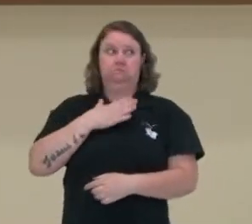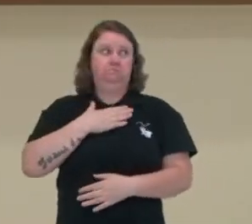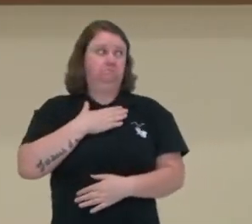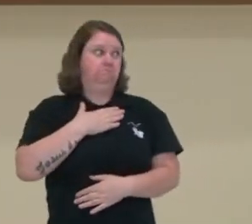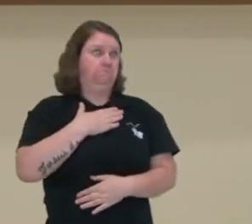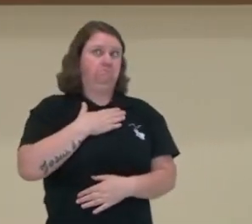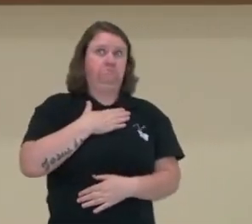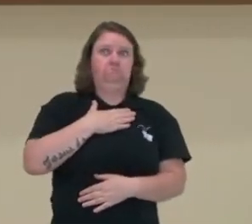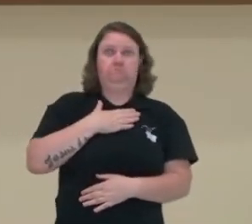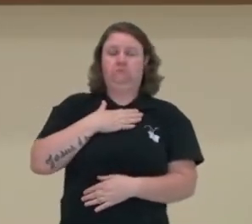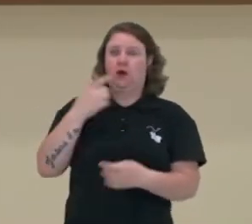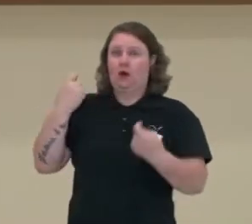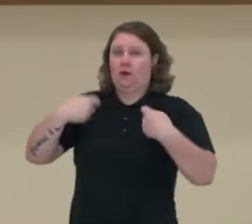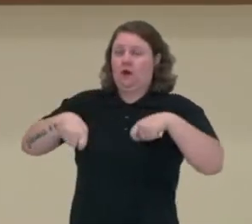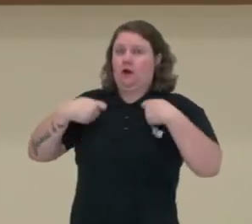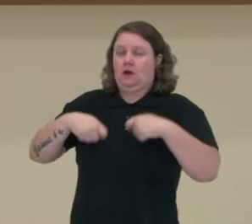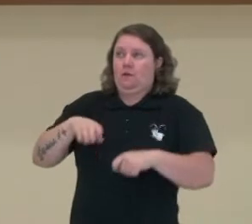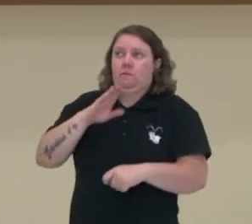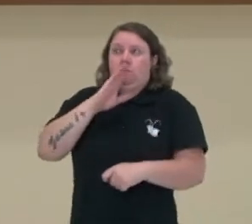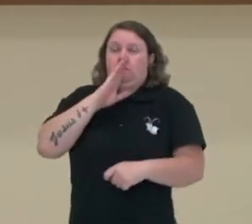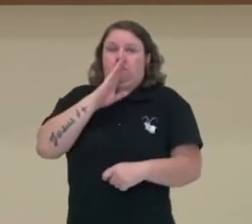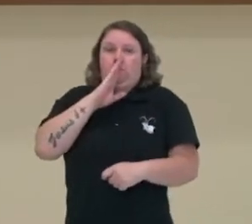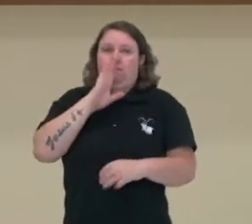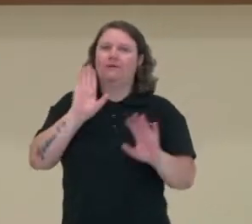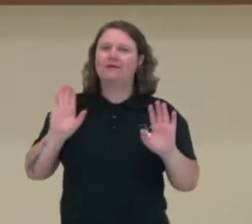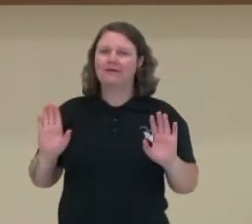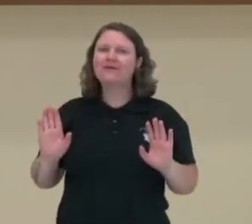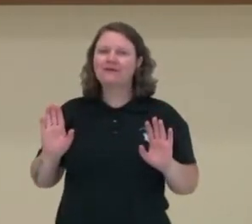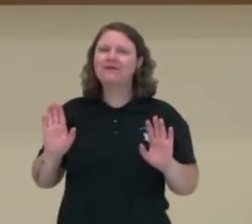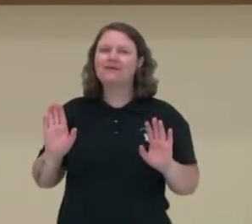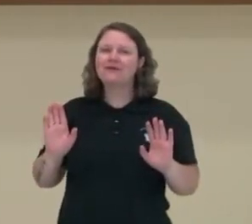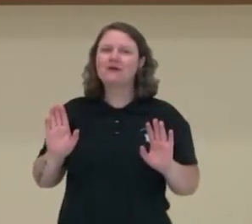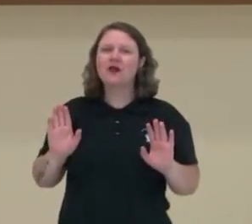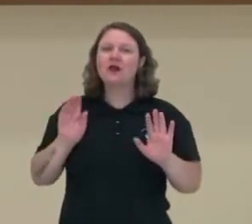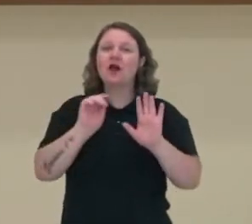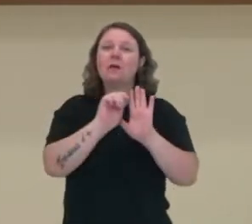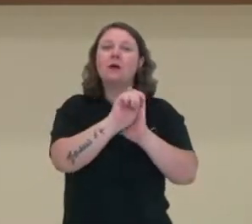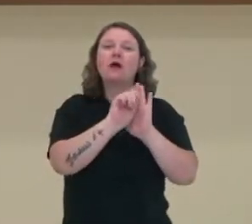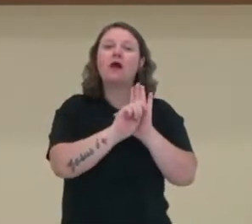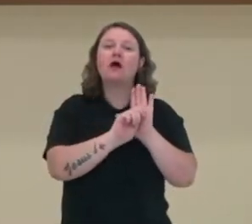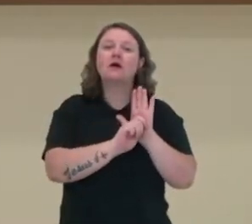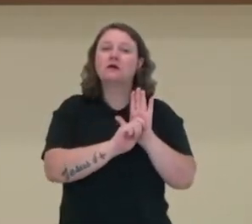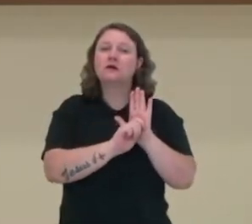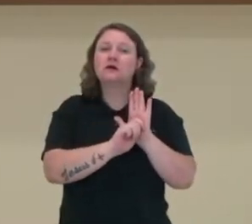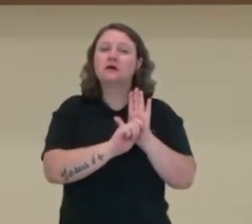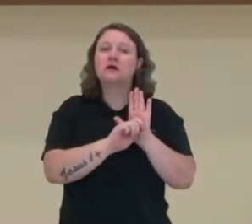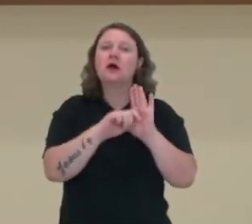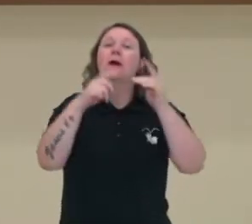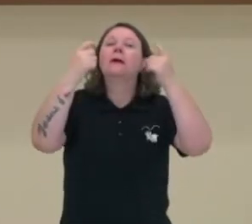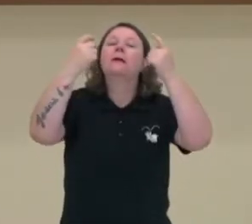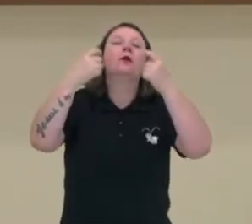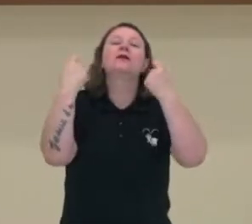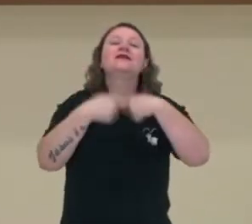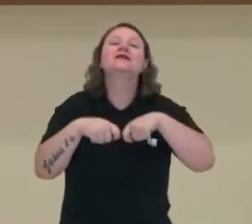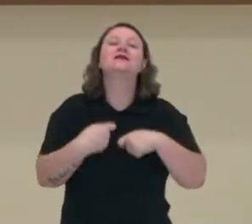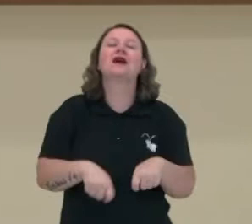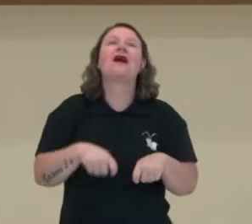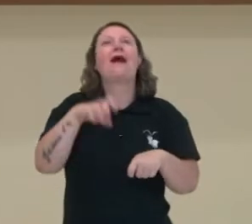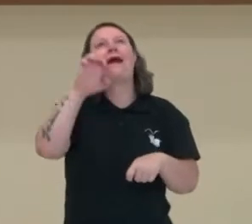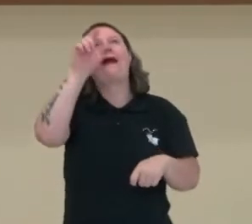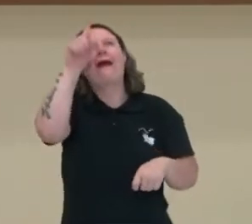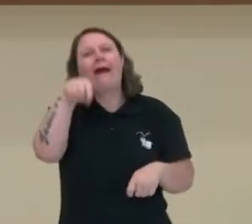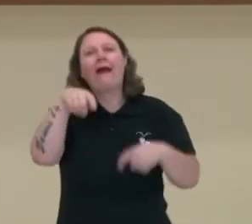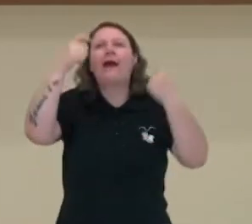sei o quê? Que eu preciso fazer silêncio, embora não esteja escrito, é necessário fazer silêncio. Todos sabem,